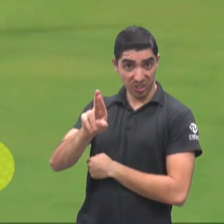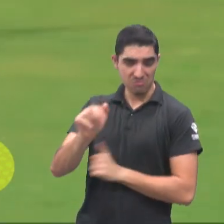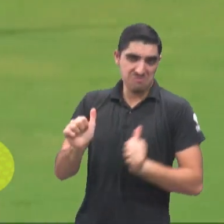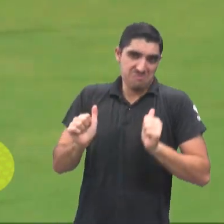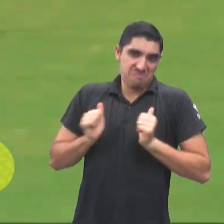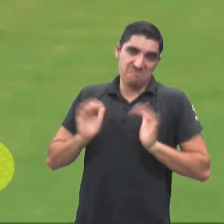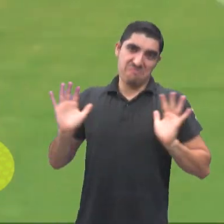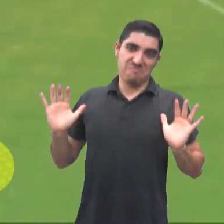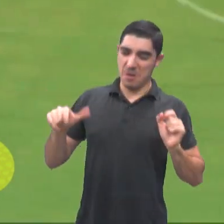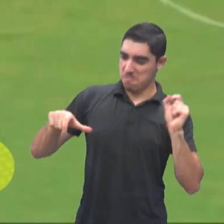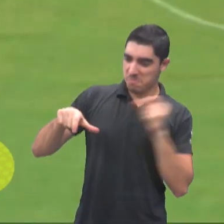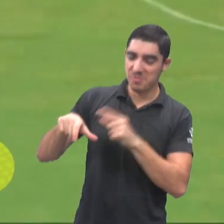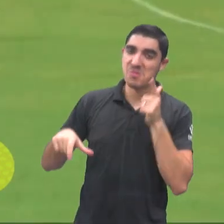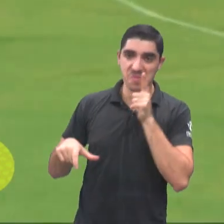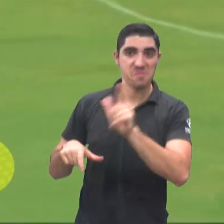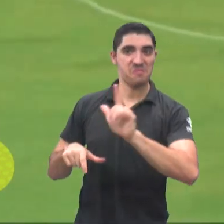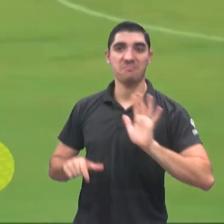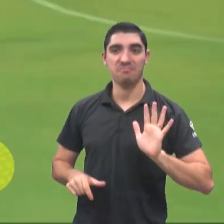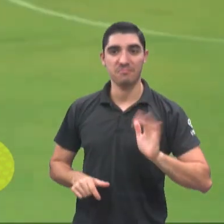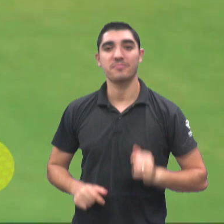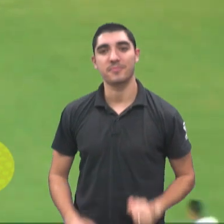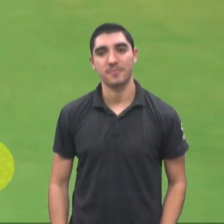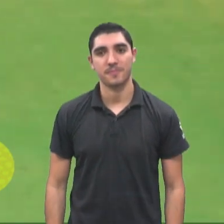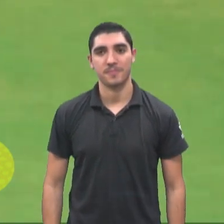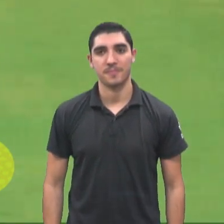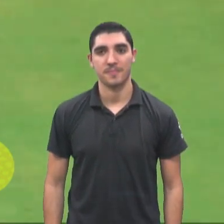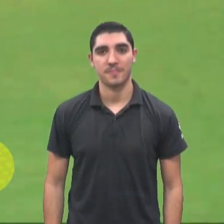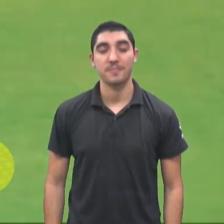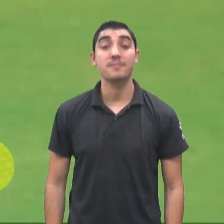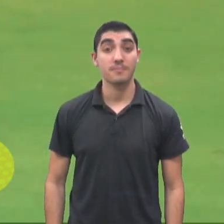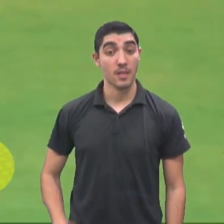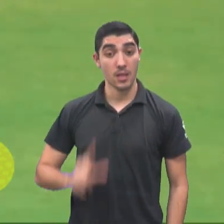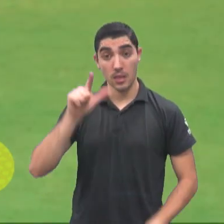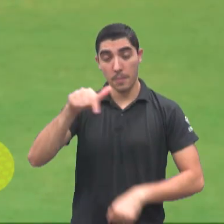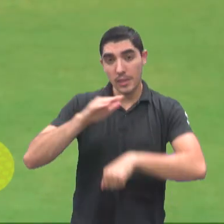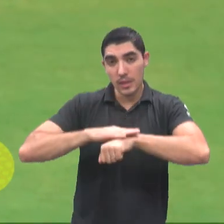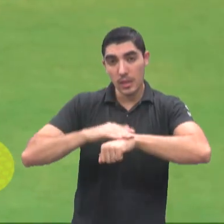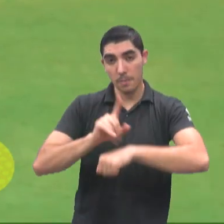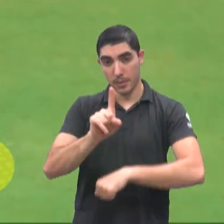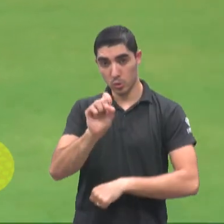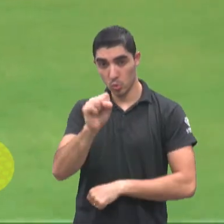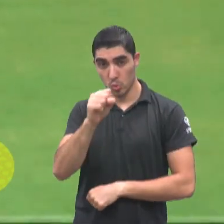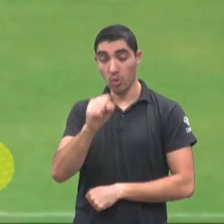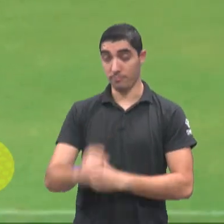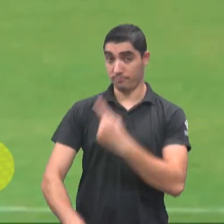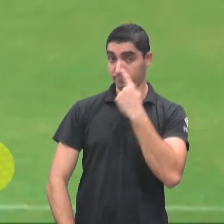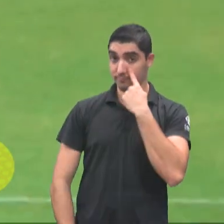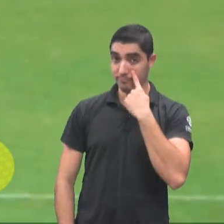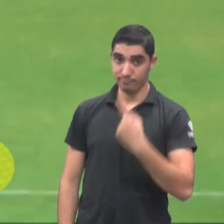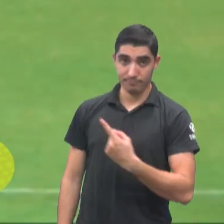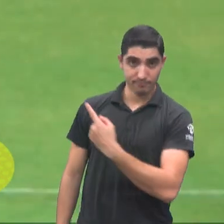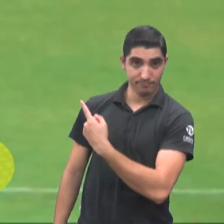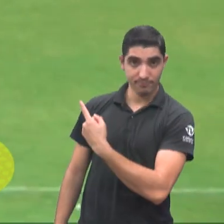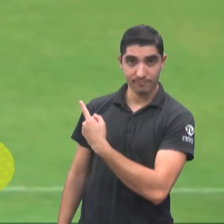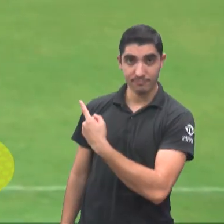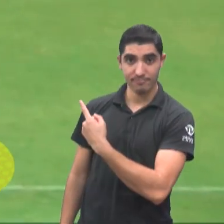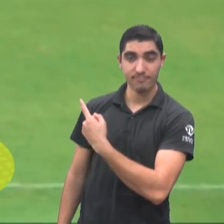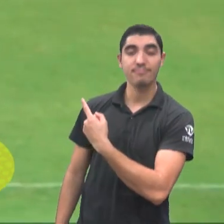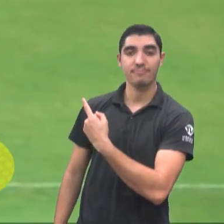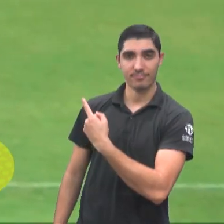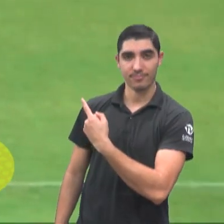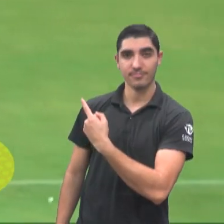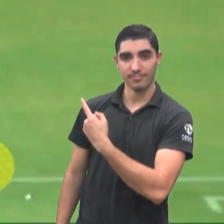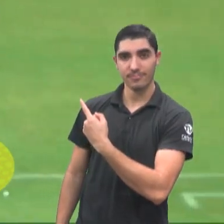Japi. Paulista 1, Joseense 2. Aos 18, Renato Marola perdeu na linha divisória de campo para Emanuel, que